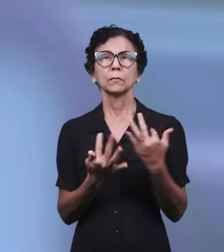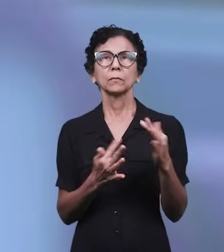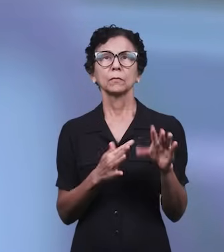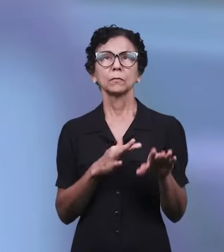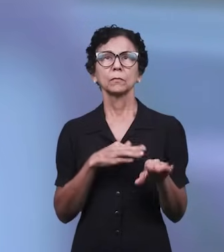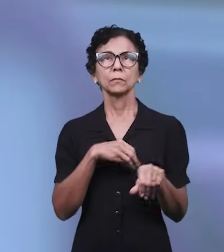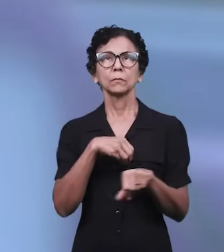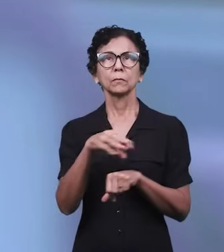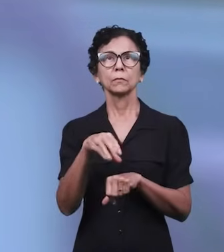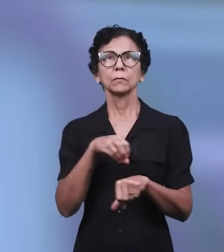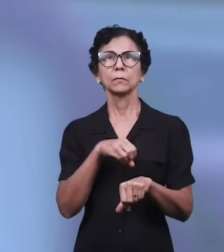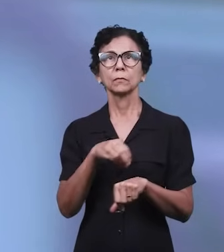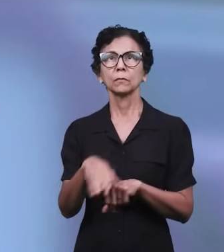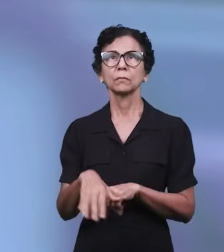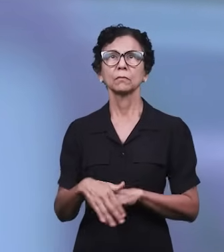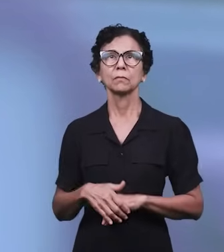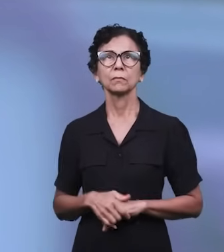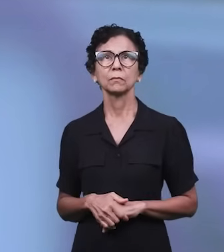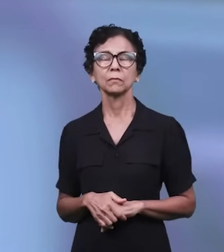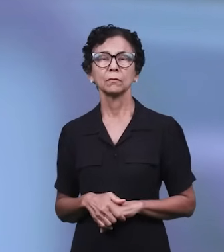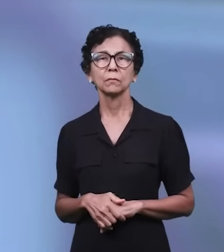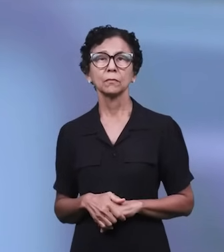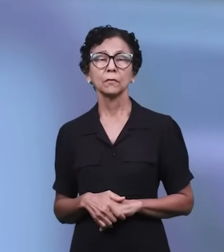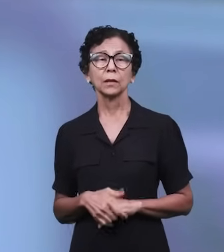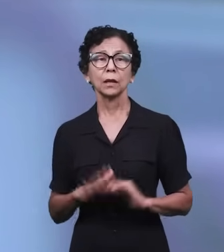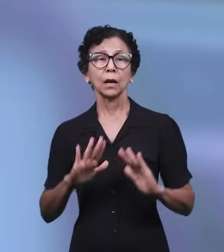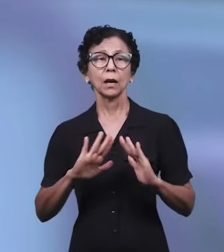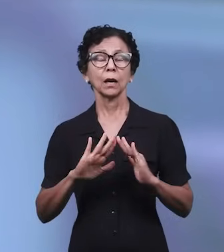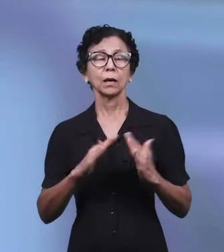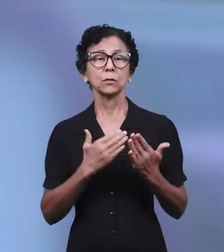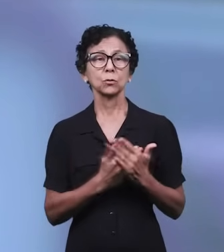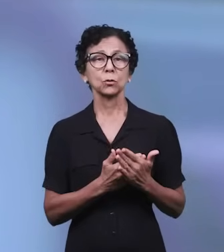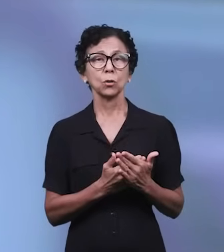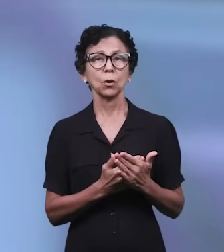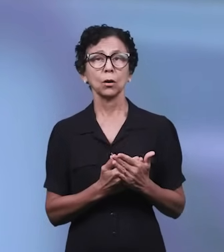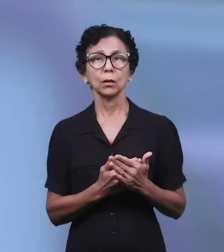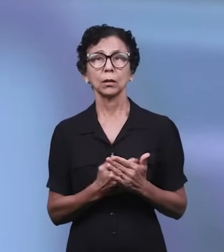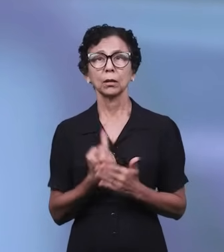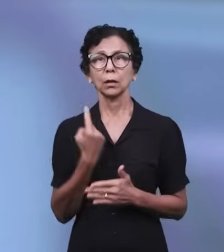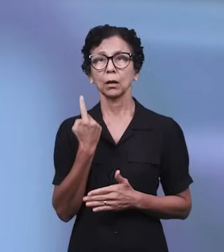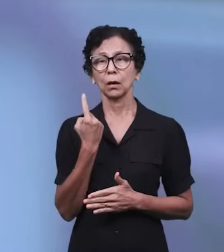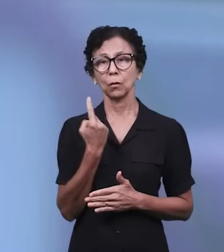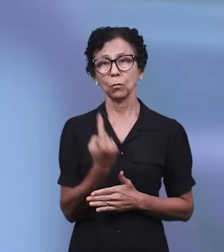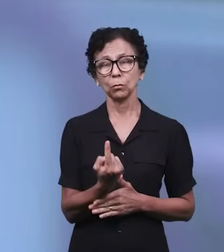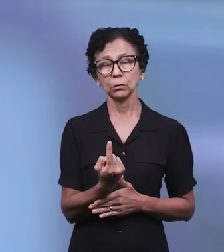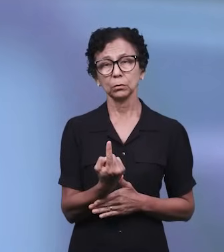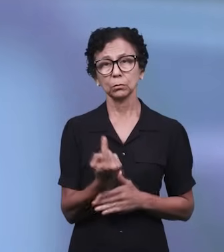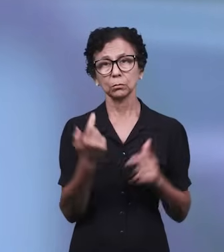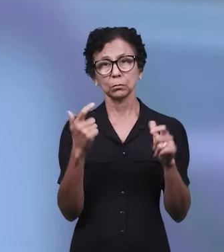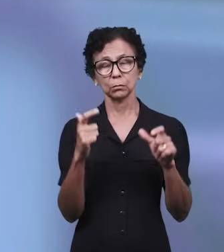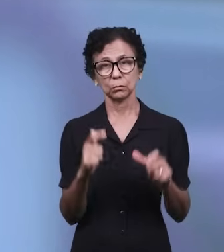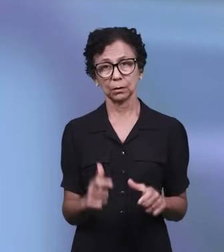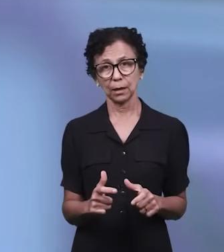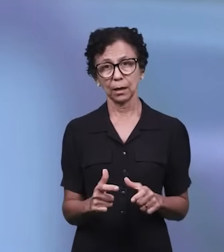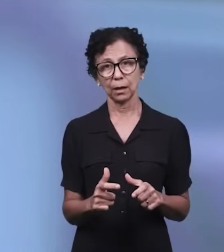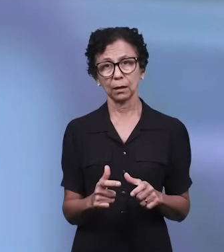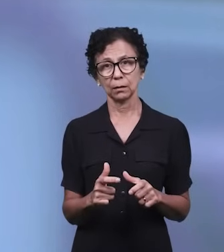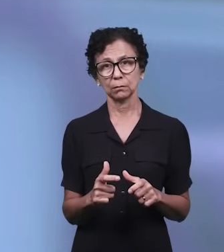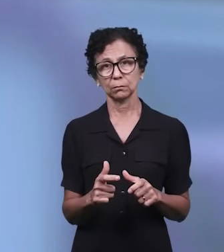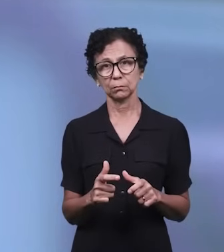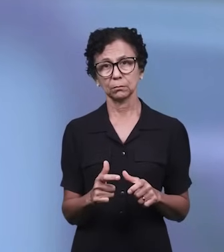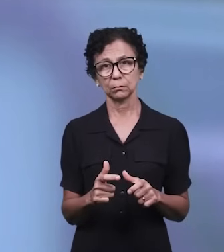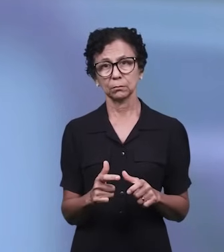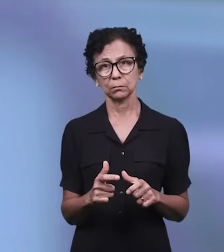ser considerada o único lugar em que a nossa formação aconteça, a escola precisa ser compreendida também como um